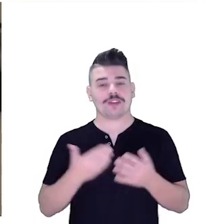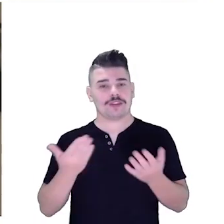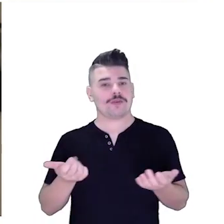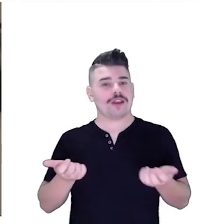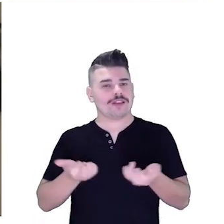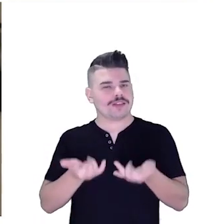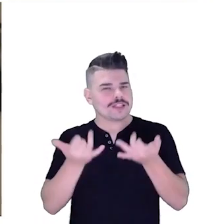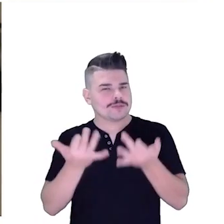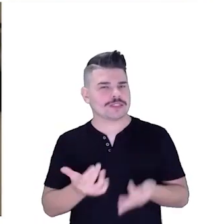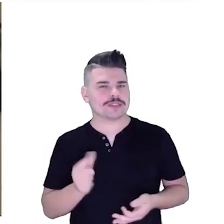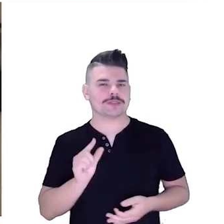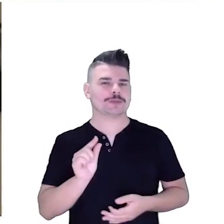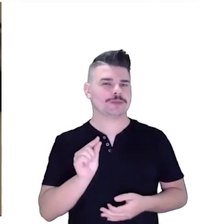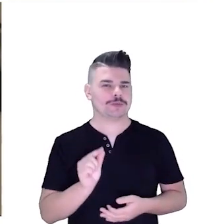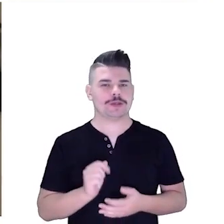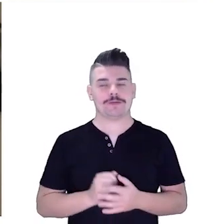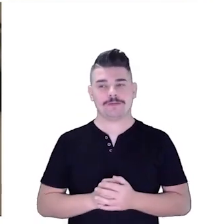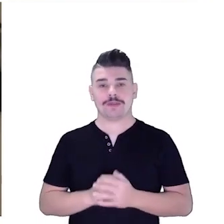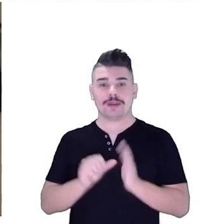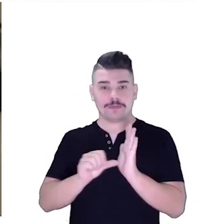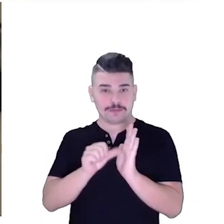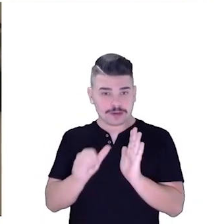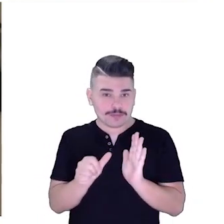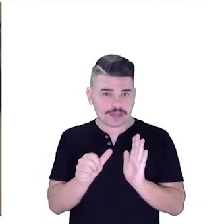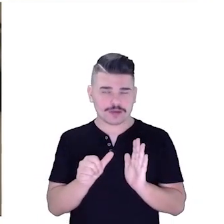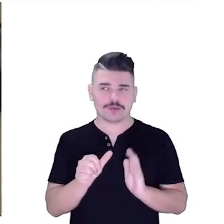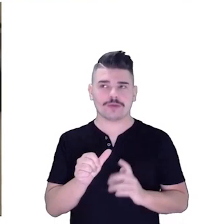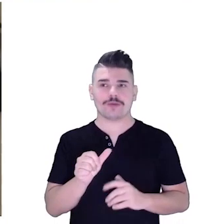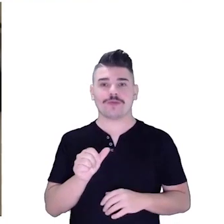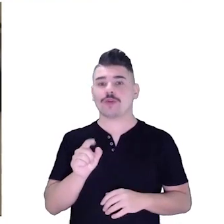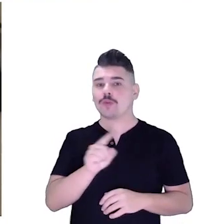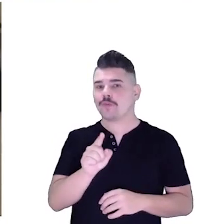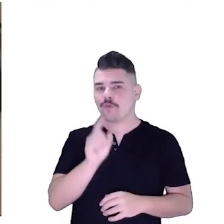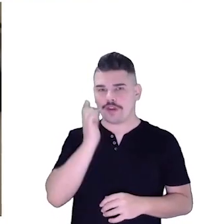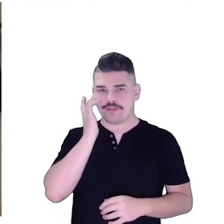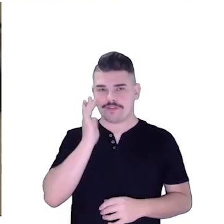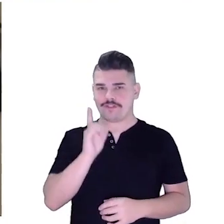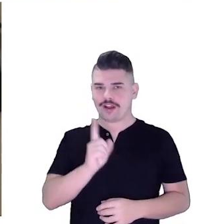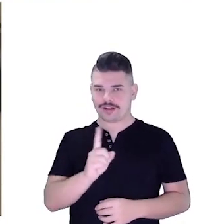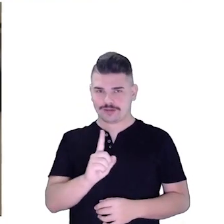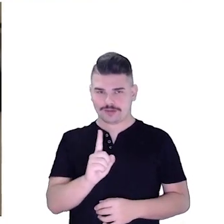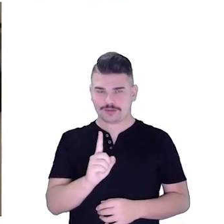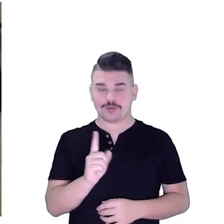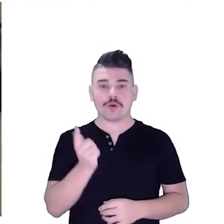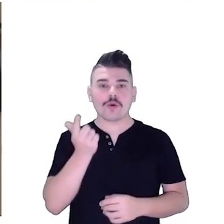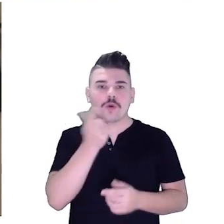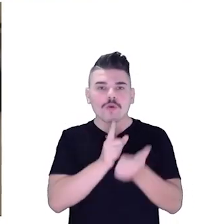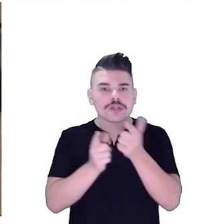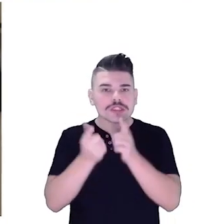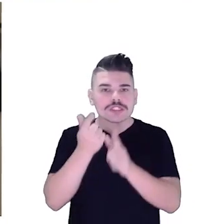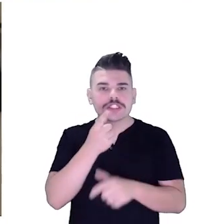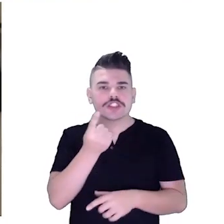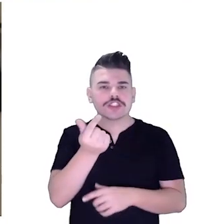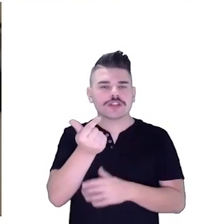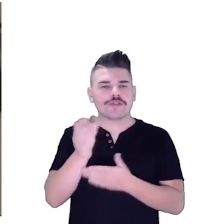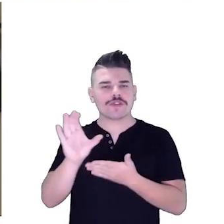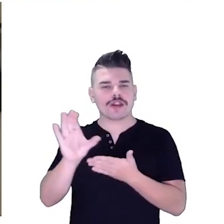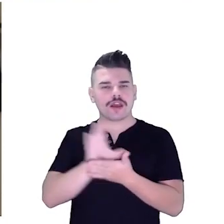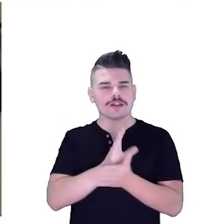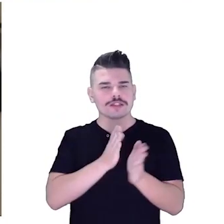está dizendo que, bom, primeiramente não foi nem um pouco fácil conseguir o financiamento,